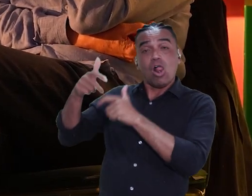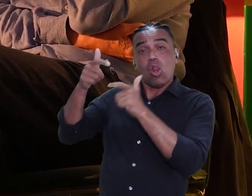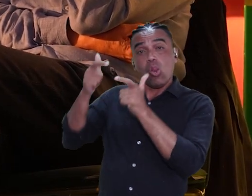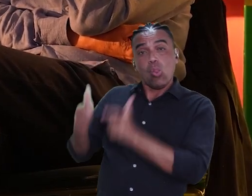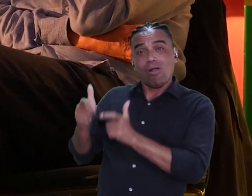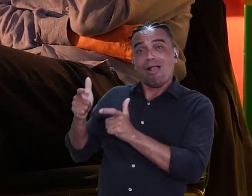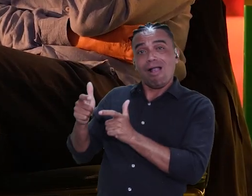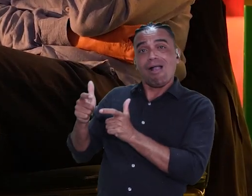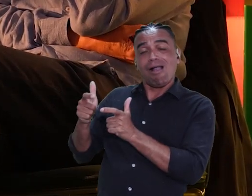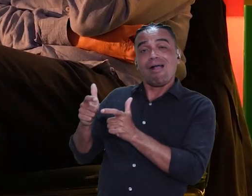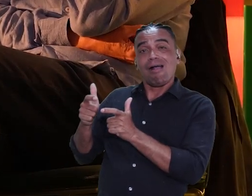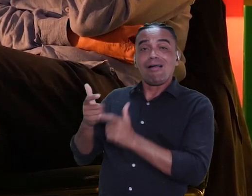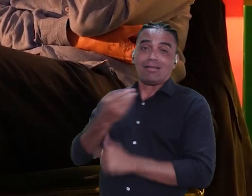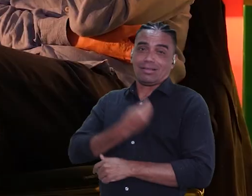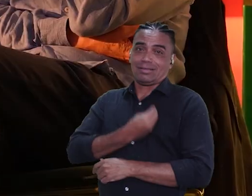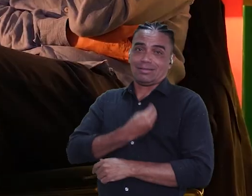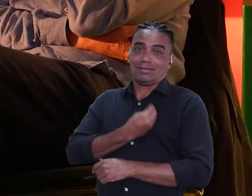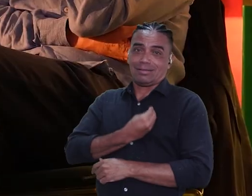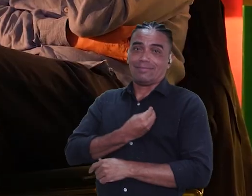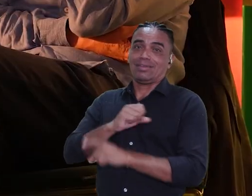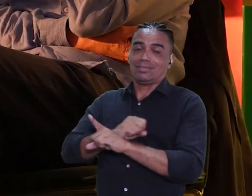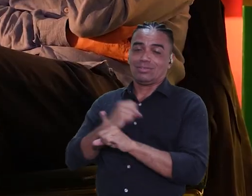melhores posições